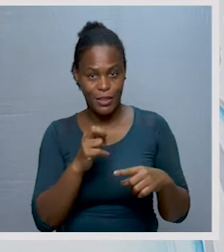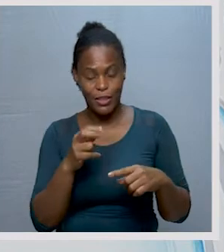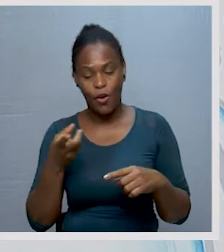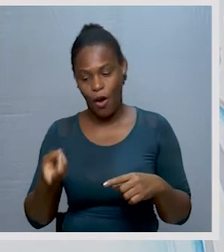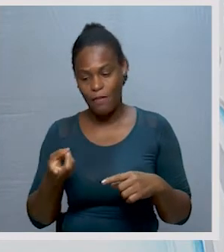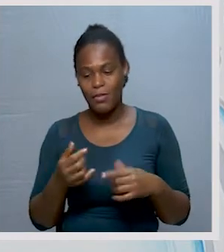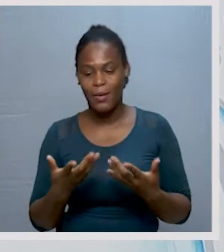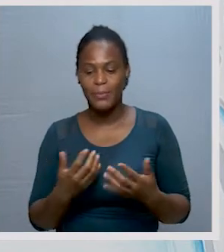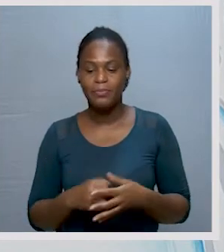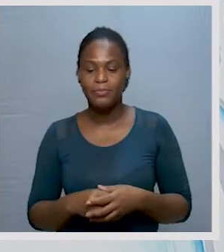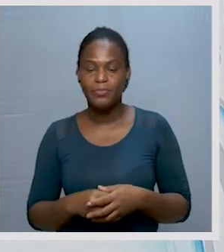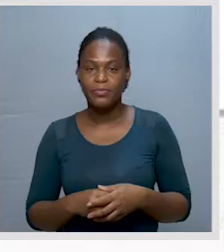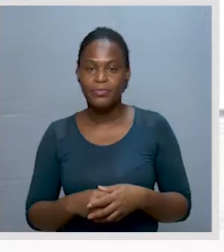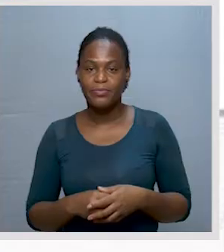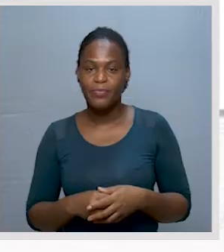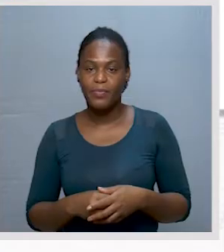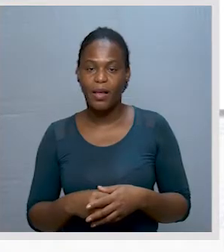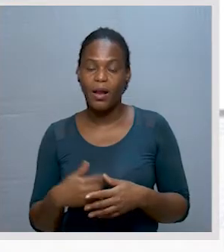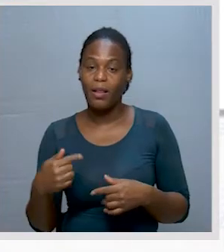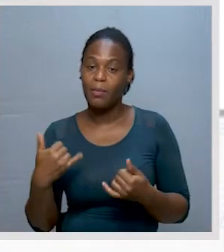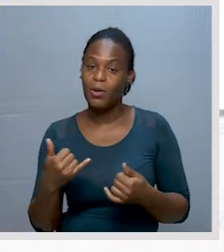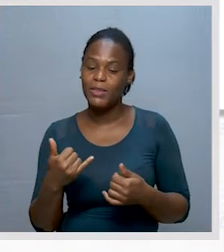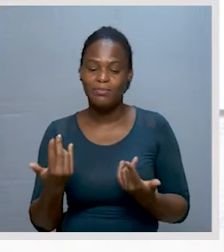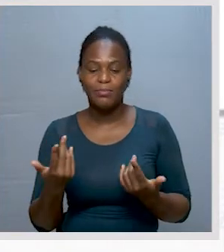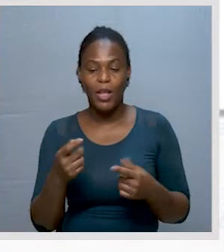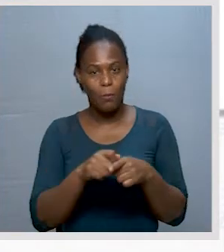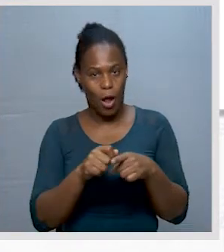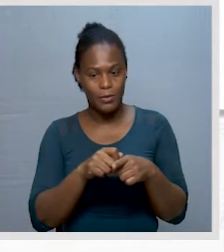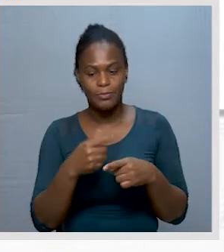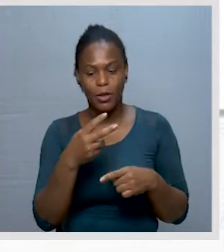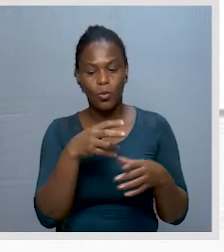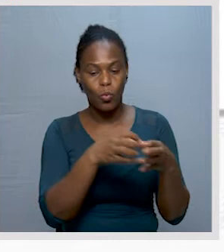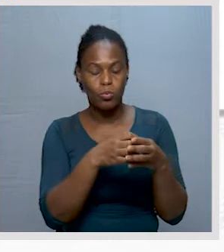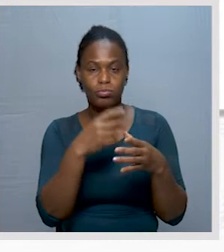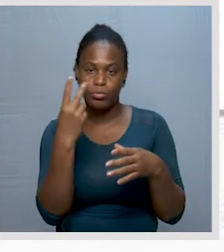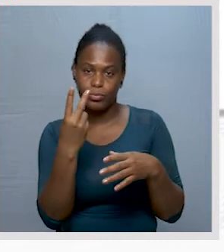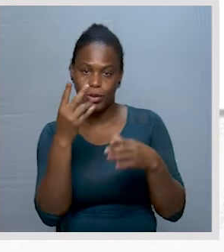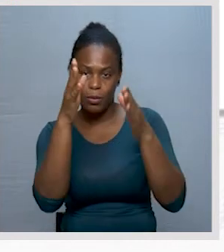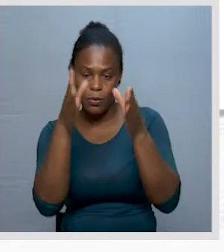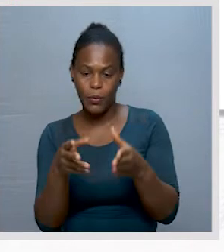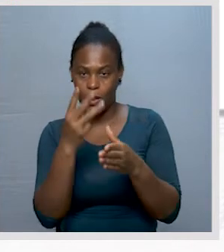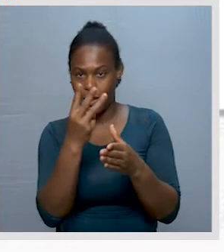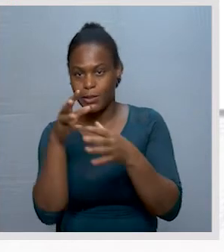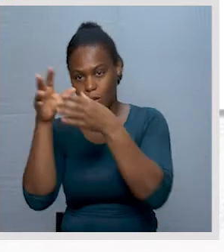agora sim, corrijo. Aqui temos 2 grupos de